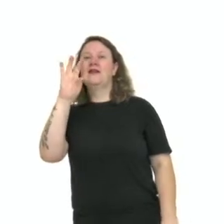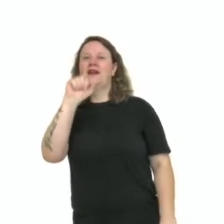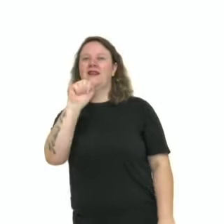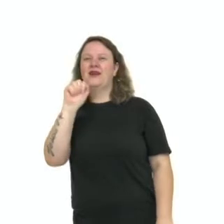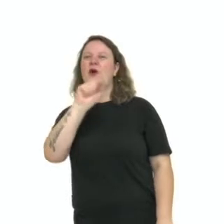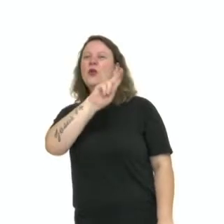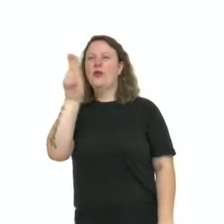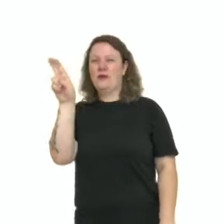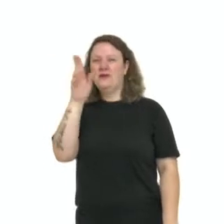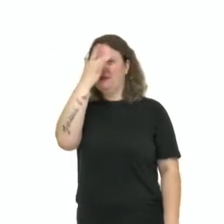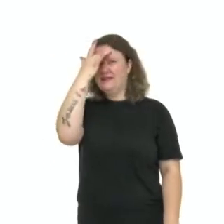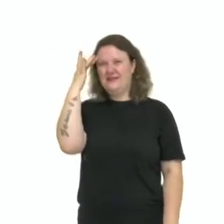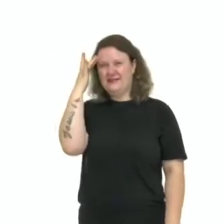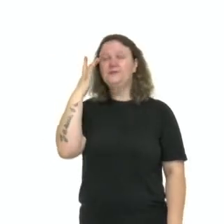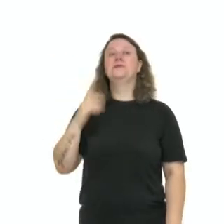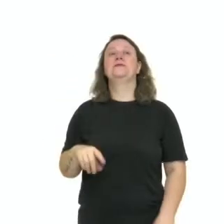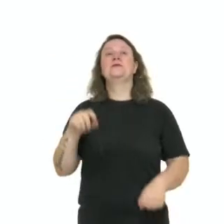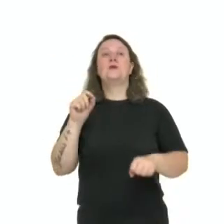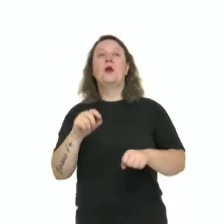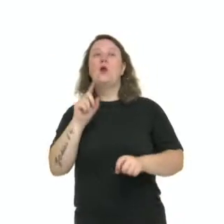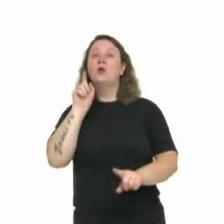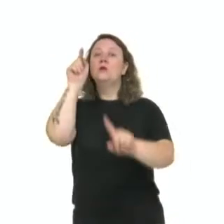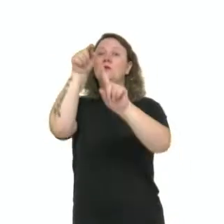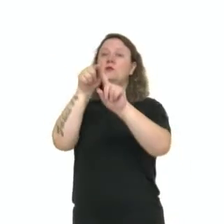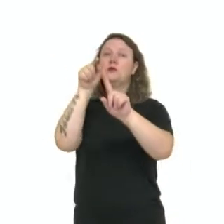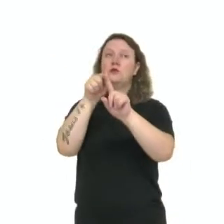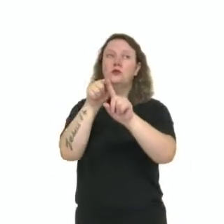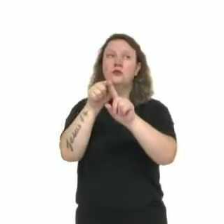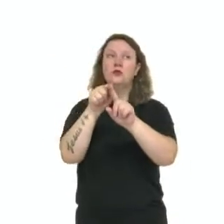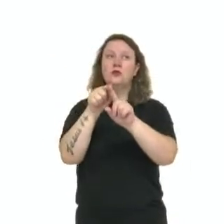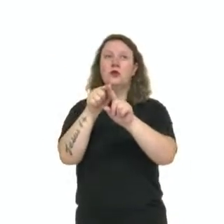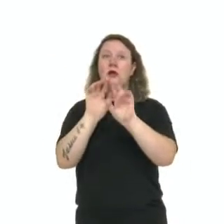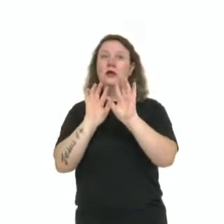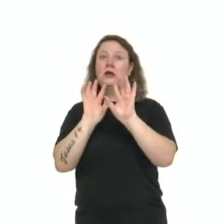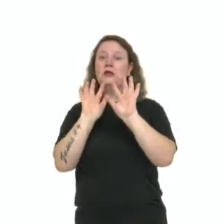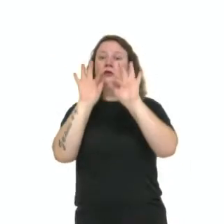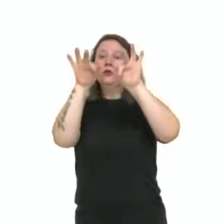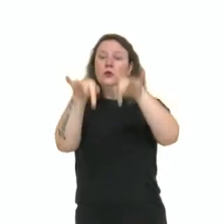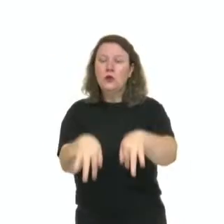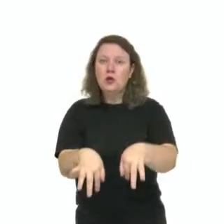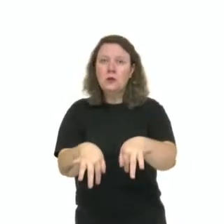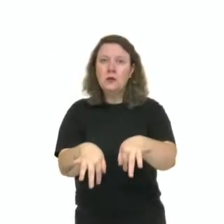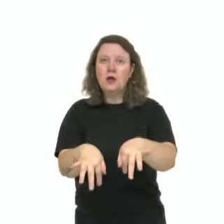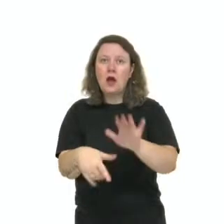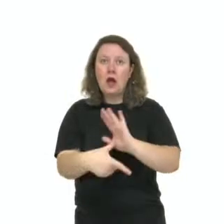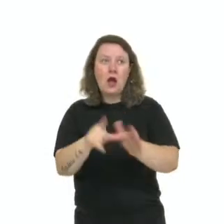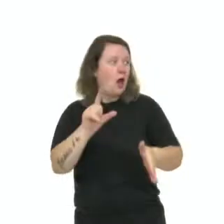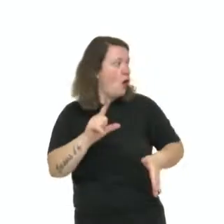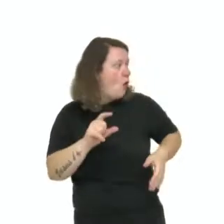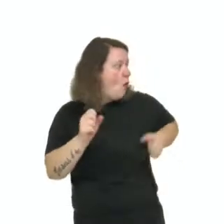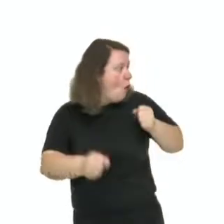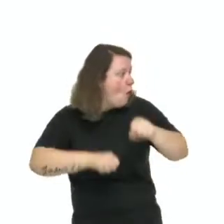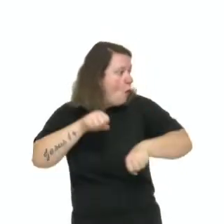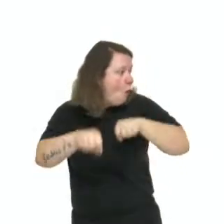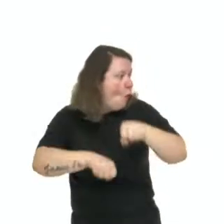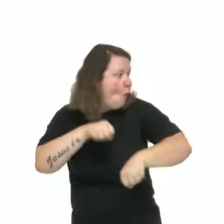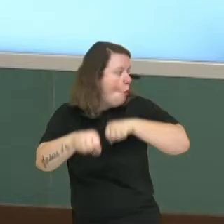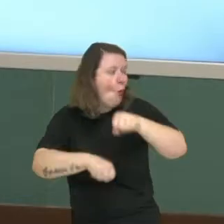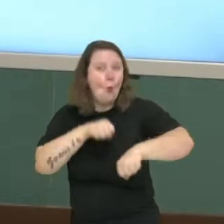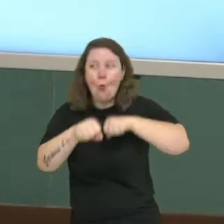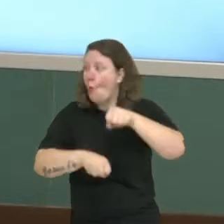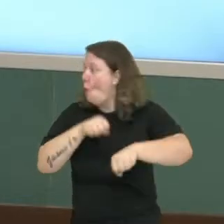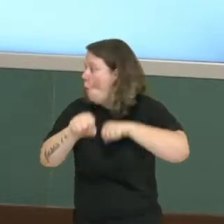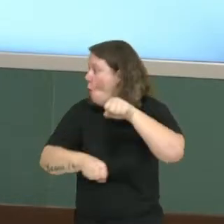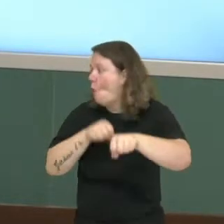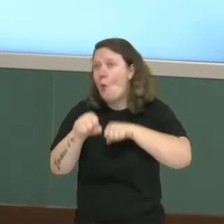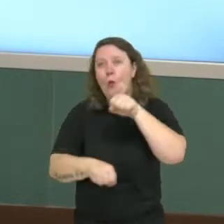de ciclismo, o objetivo do corredor é concluir o percurso da prova antes dos demais competidores.